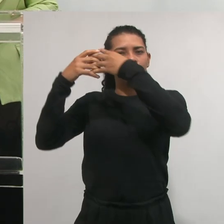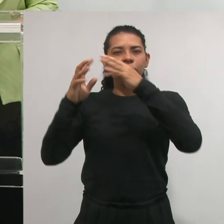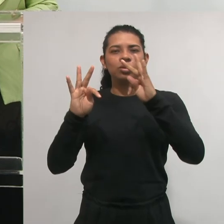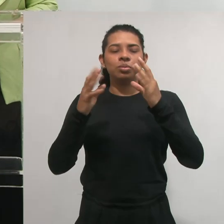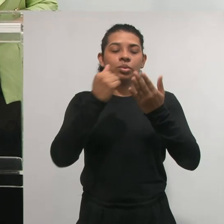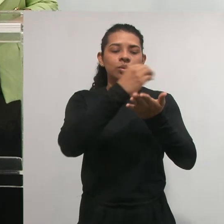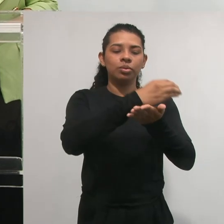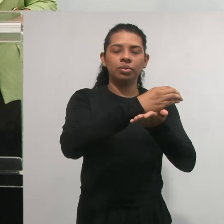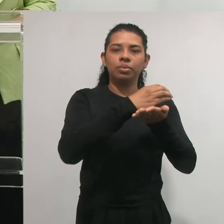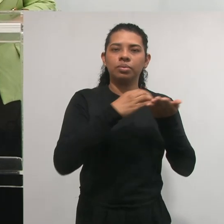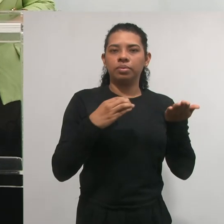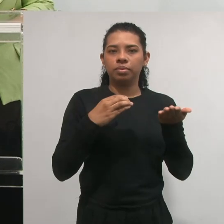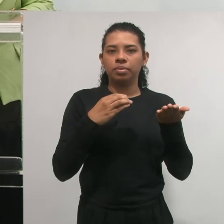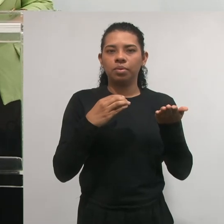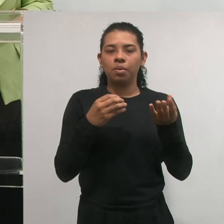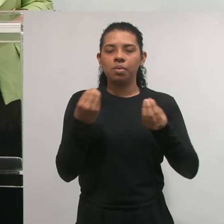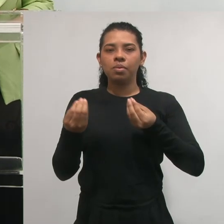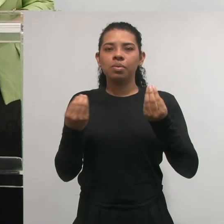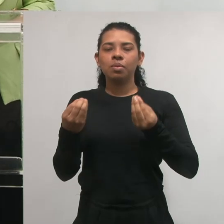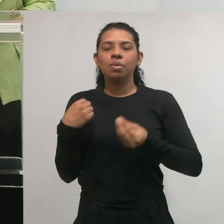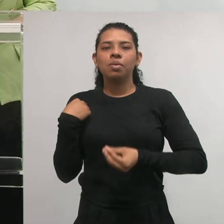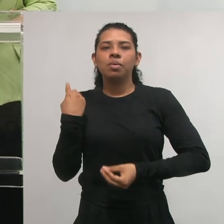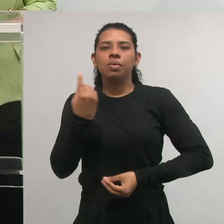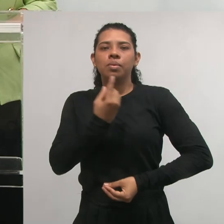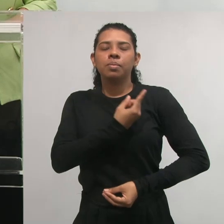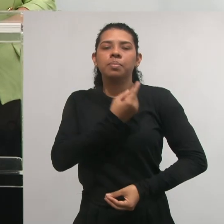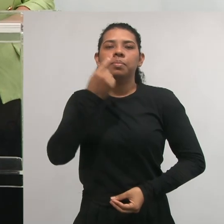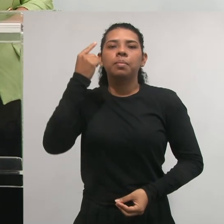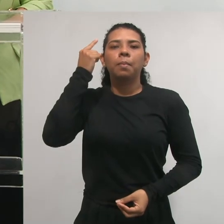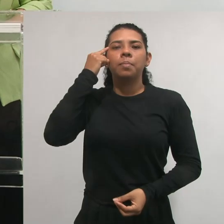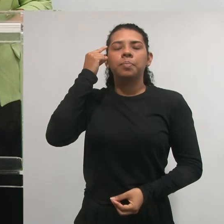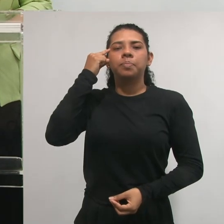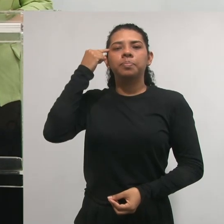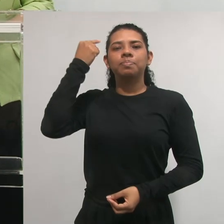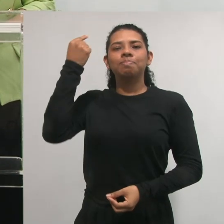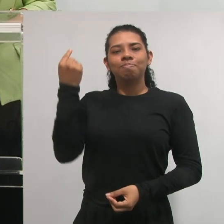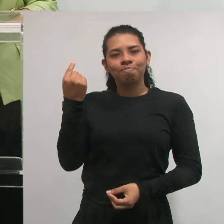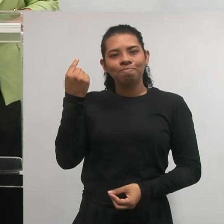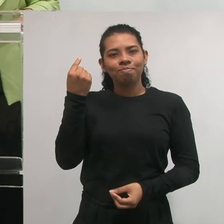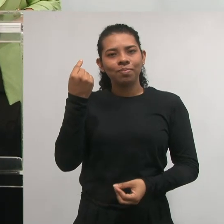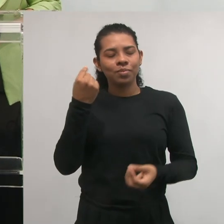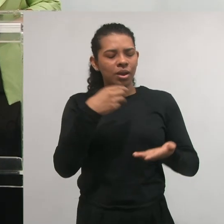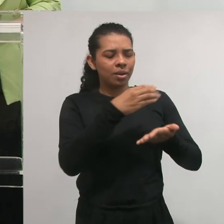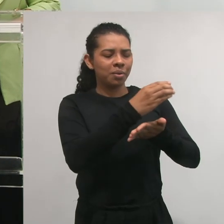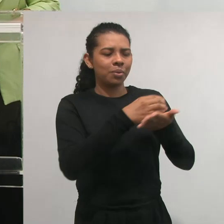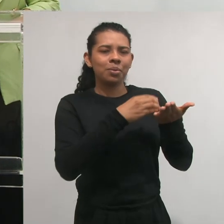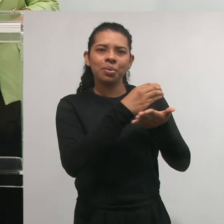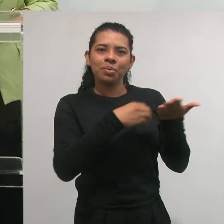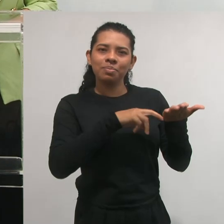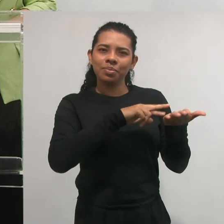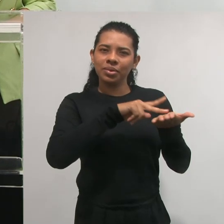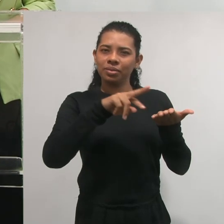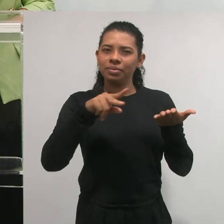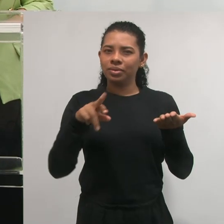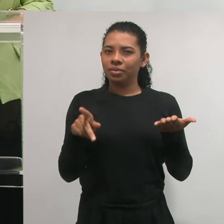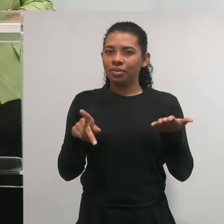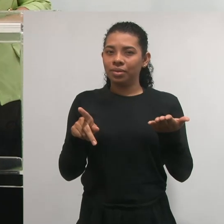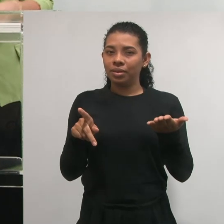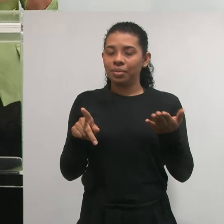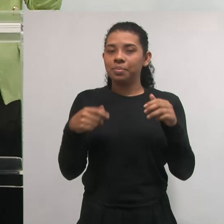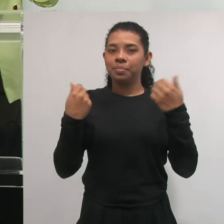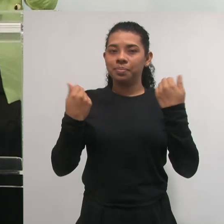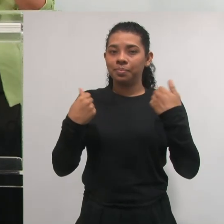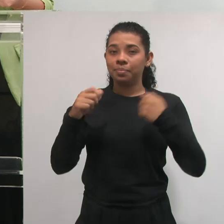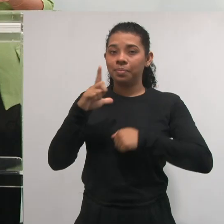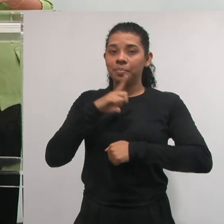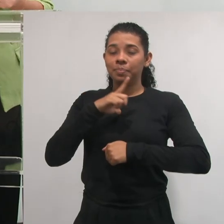como a gente constituir um currículo, pensar em uma política de currículo, pensar em diversidade, se a gente